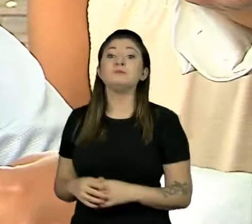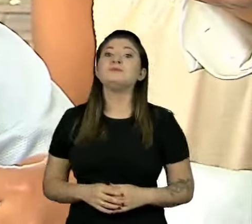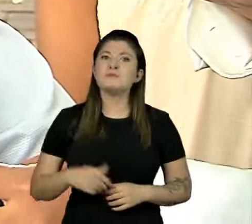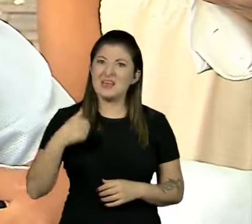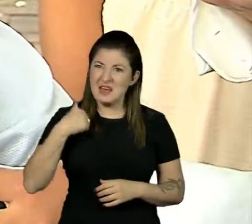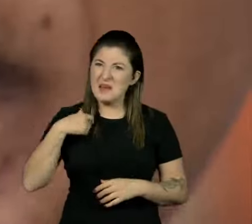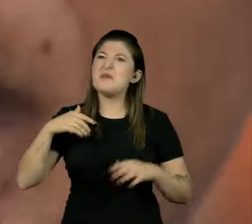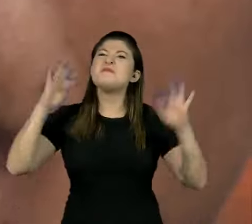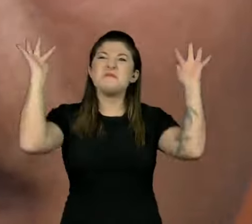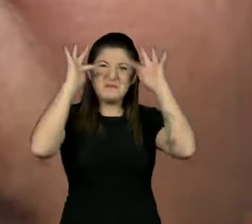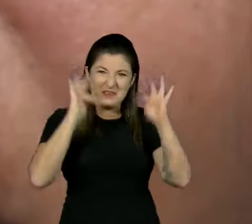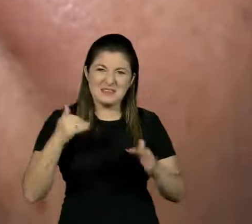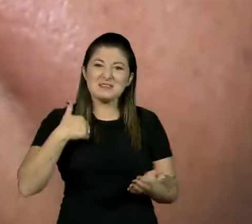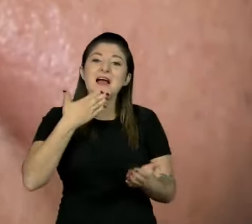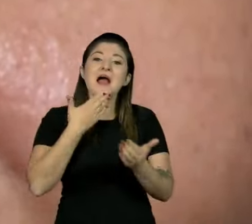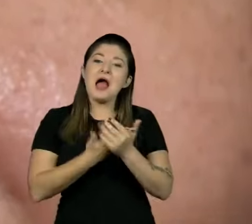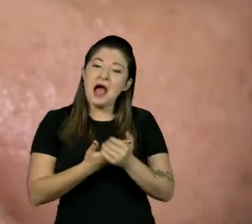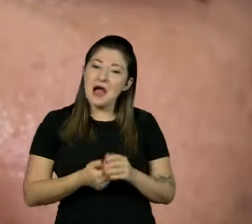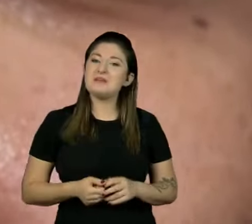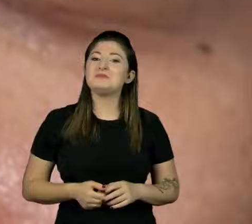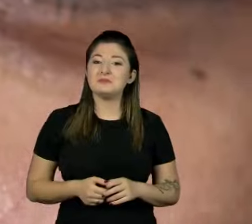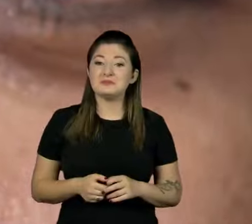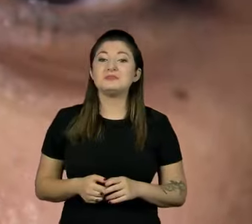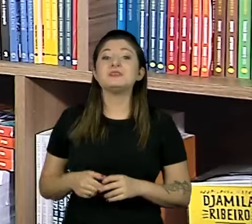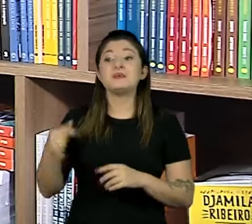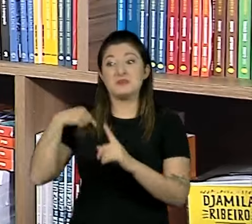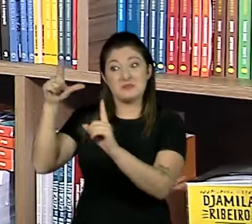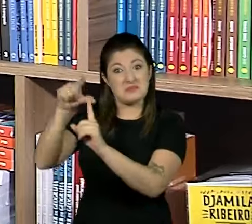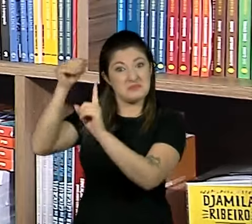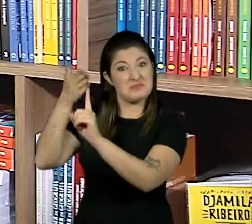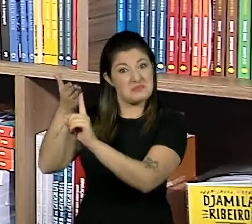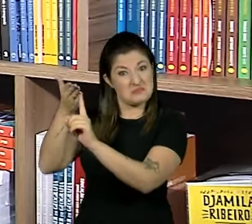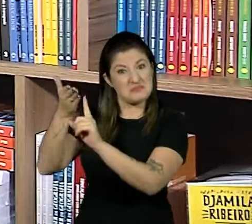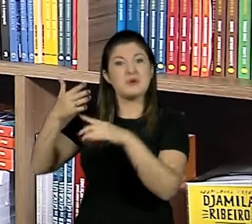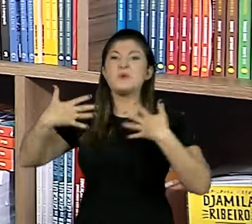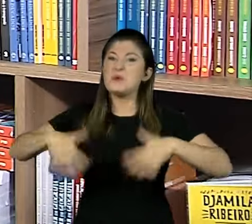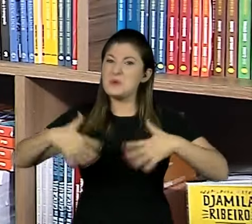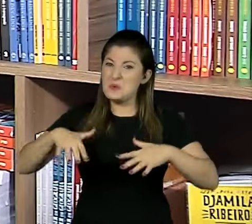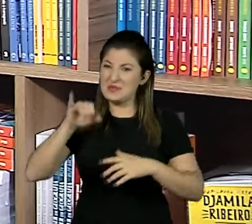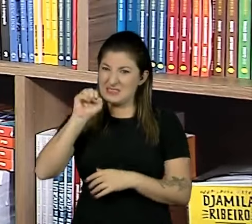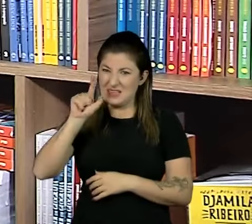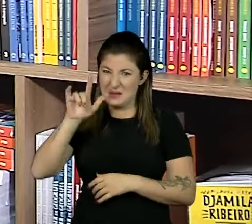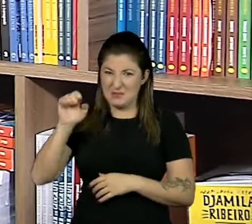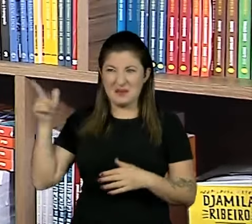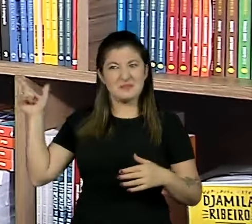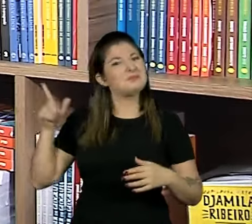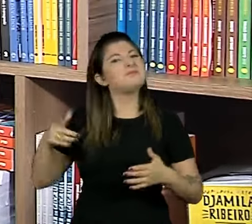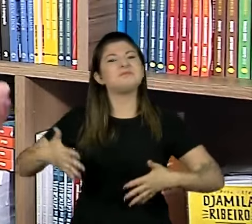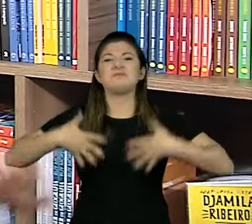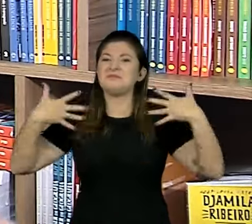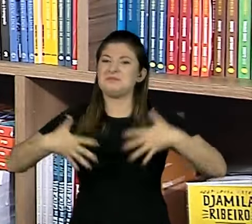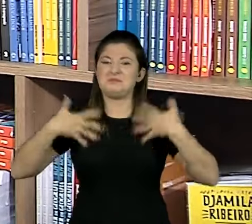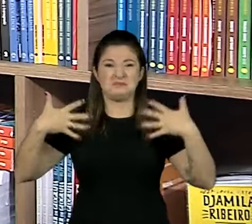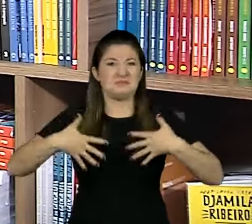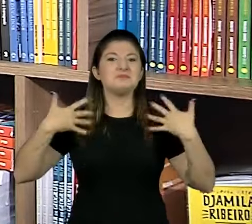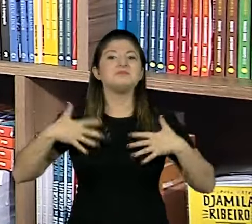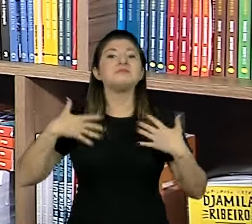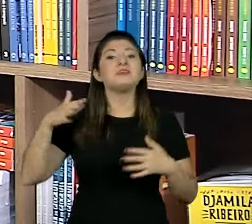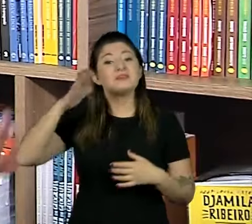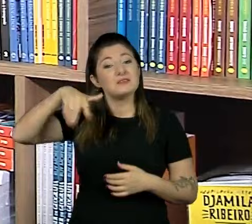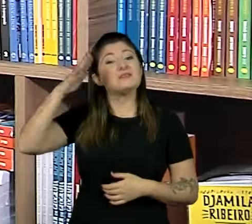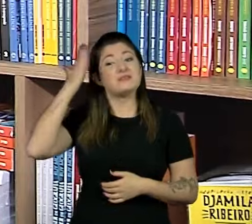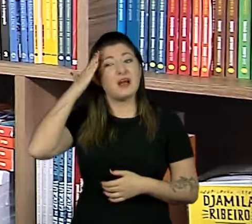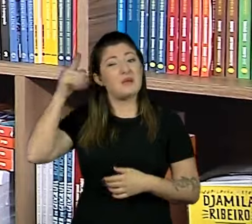aqui na praça. A escolha da Isabela para prefeita Mirim nos deixou muito alegres, né? A gente entende que, mais do que merecido pela